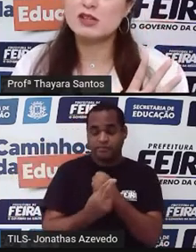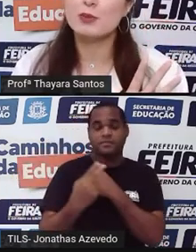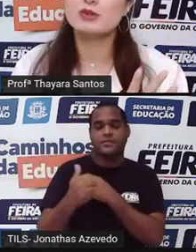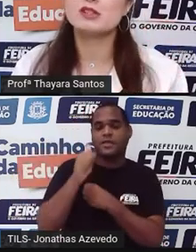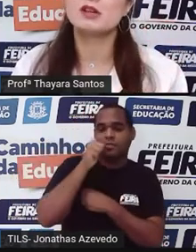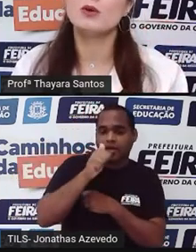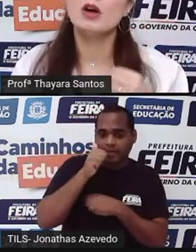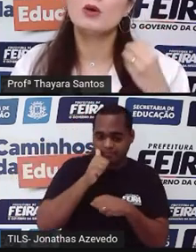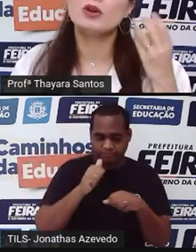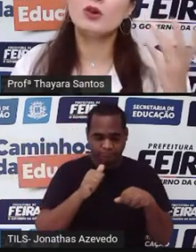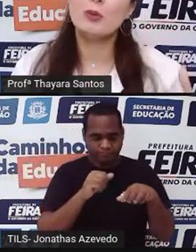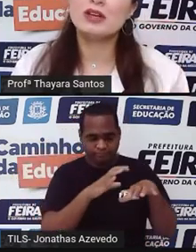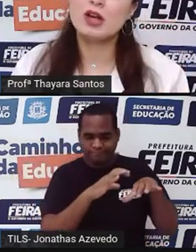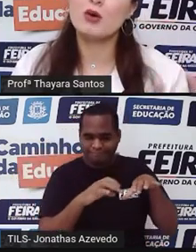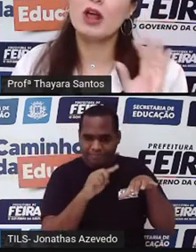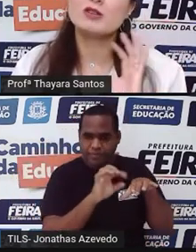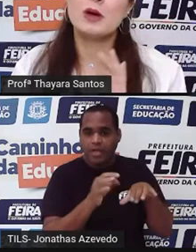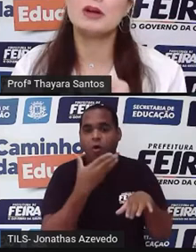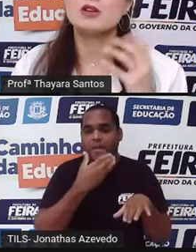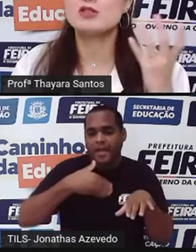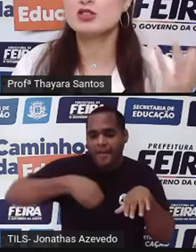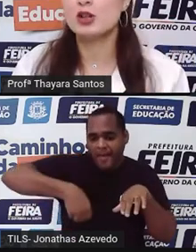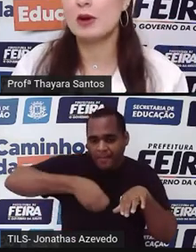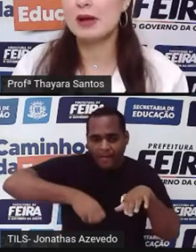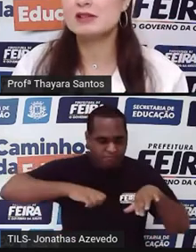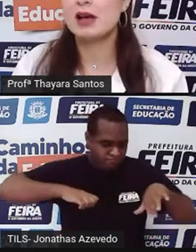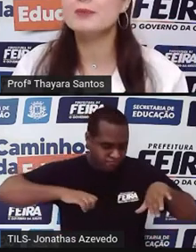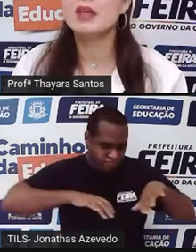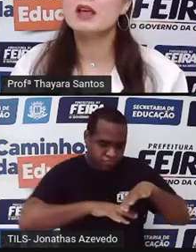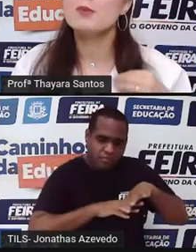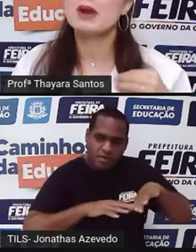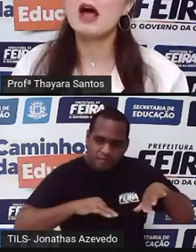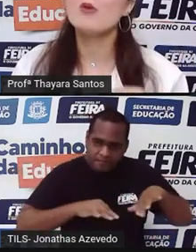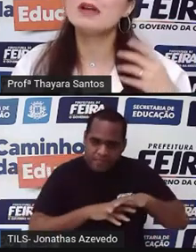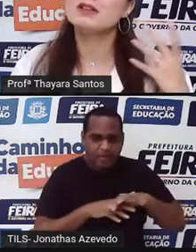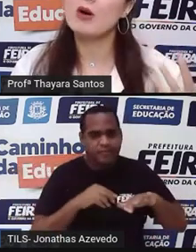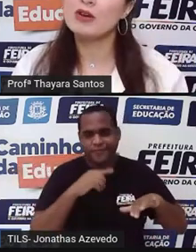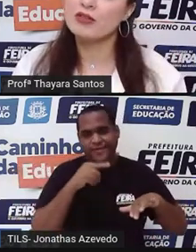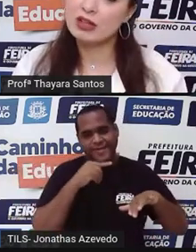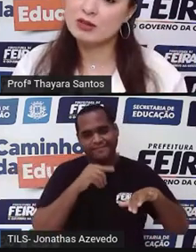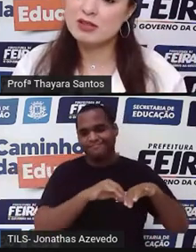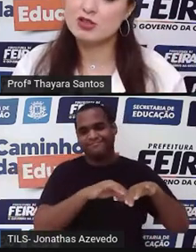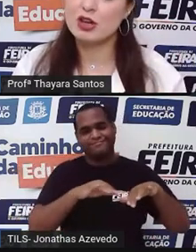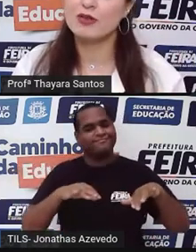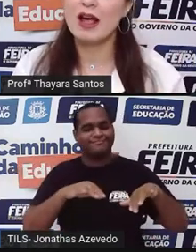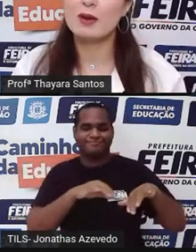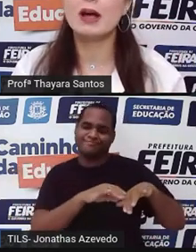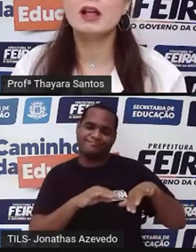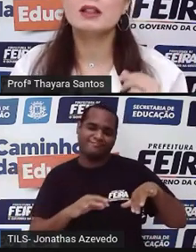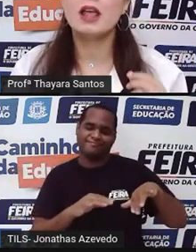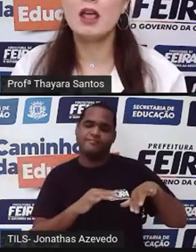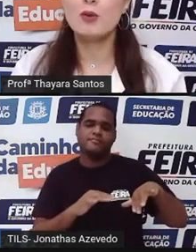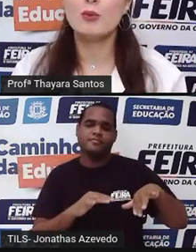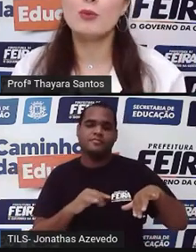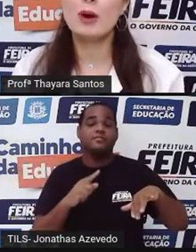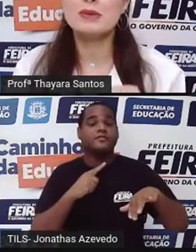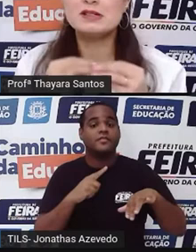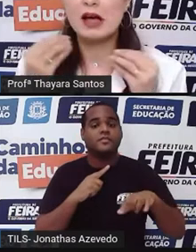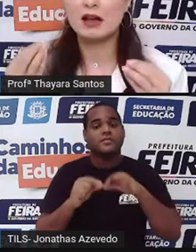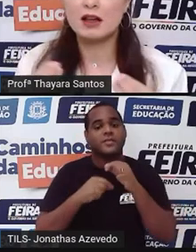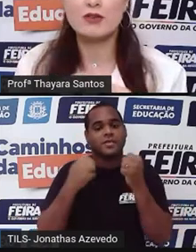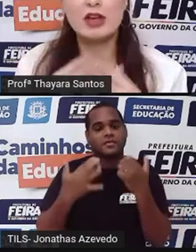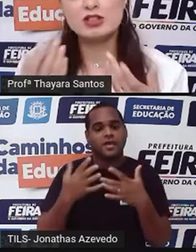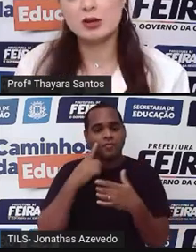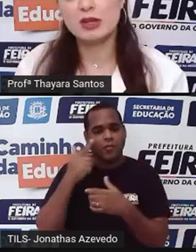encaixado nessa posição Quando o homem ejacula espermatozoides não vai passar e para aumentar o efeito desse diafragma tem